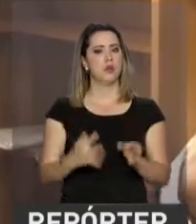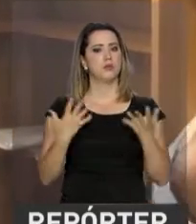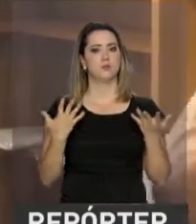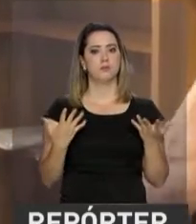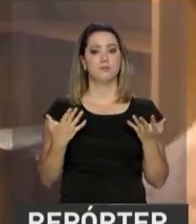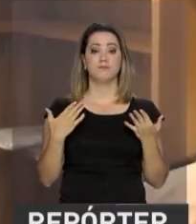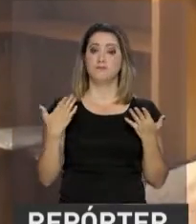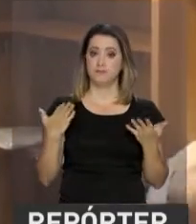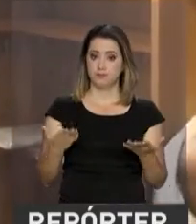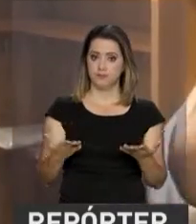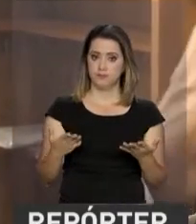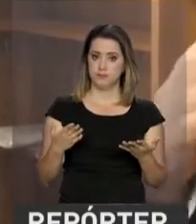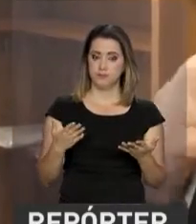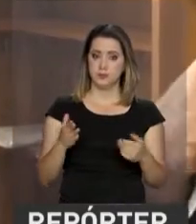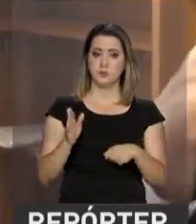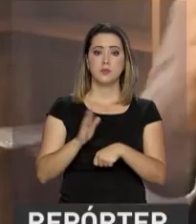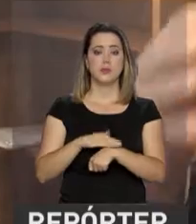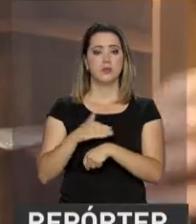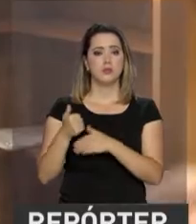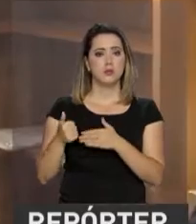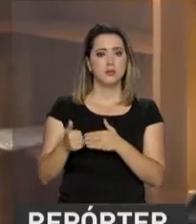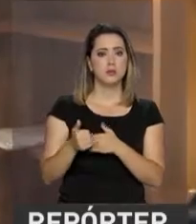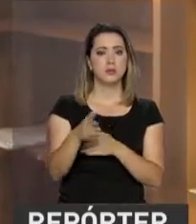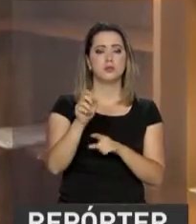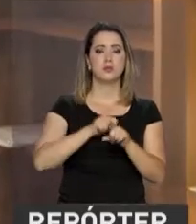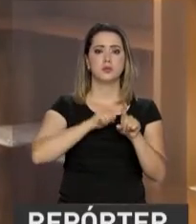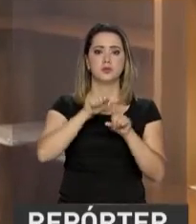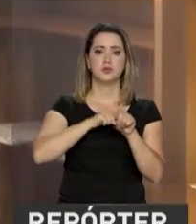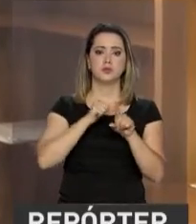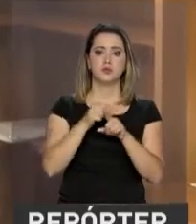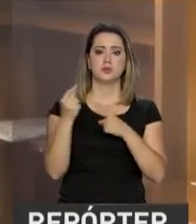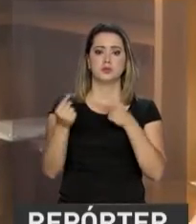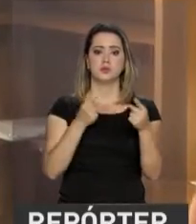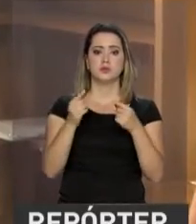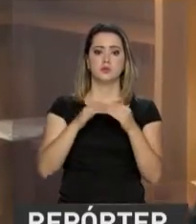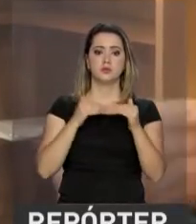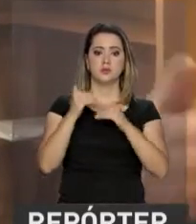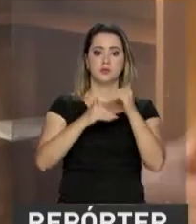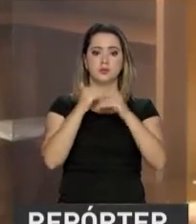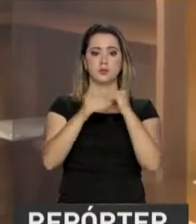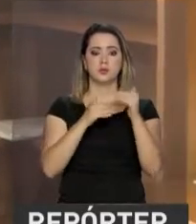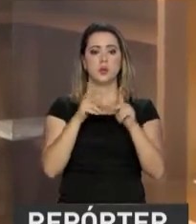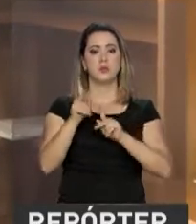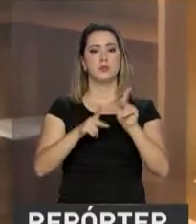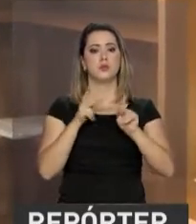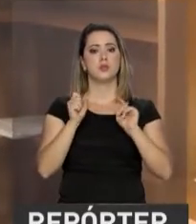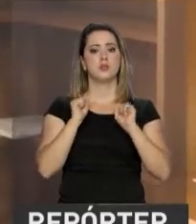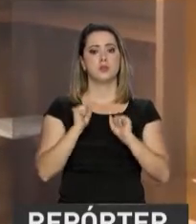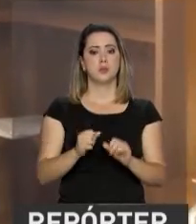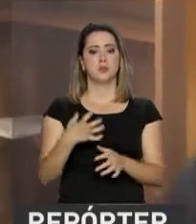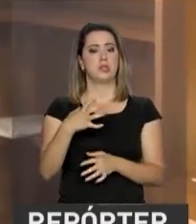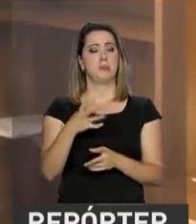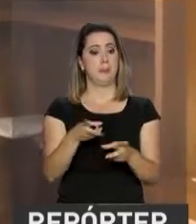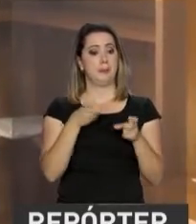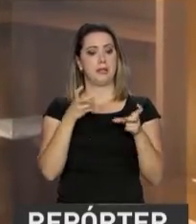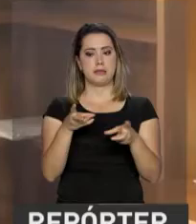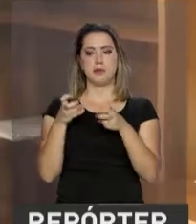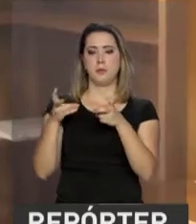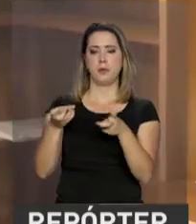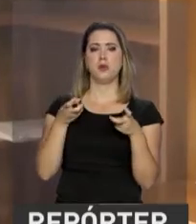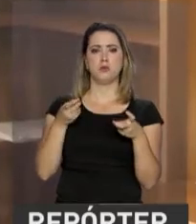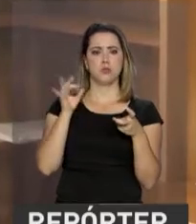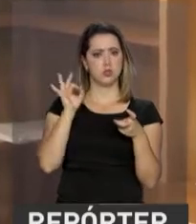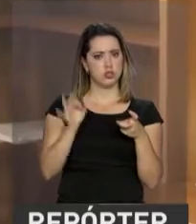e, durante os próximos meses, cada vez mais, a população vai poder sentir,